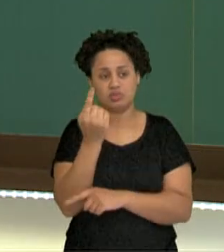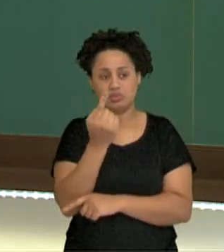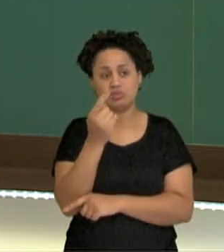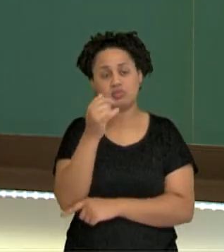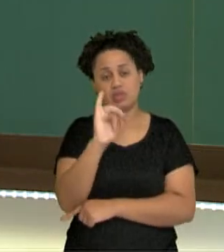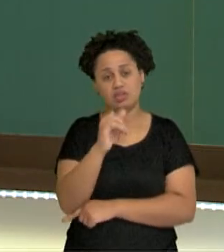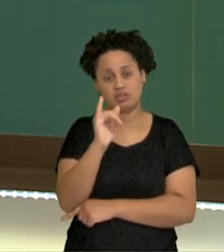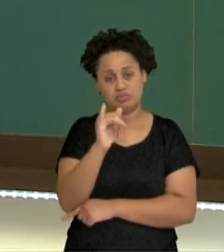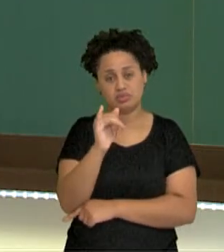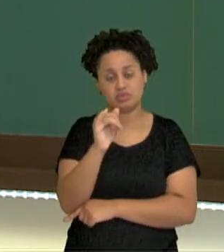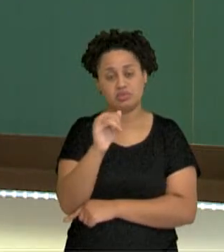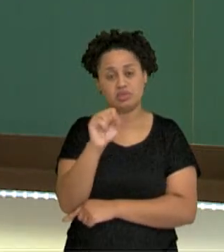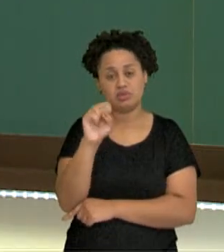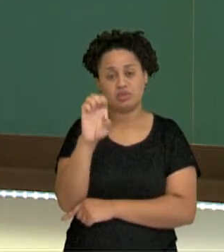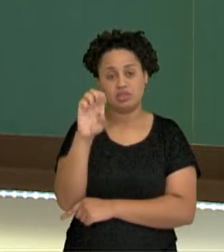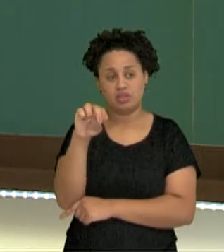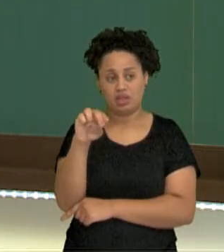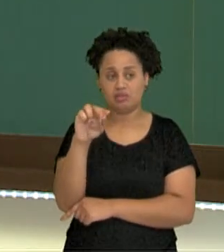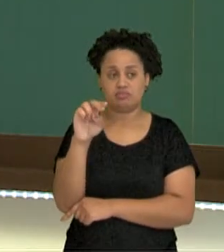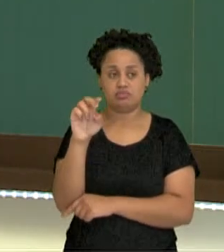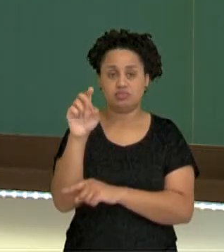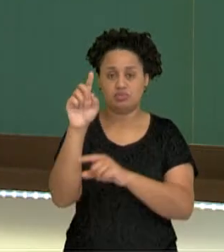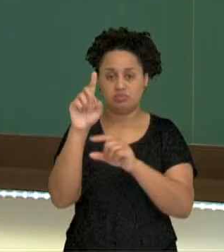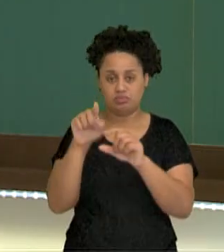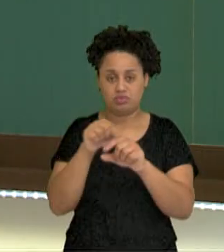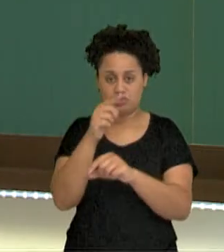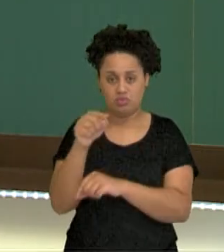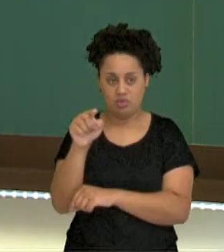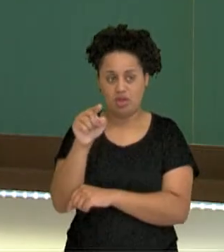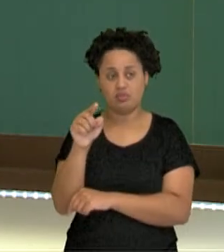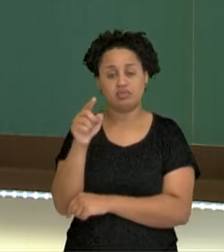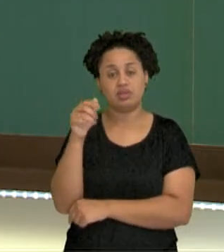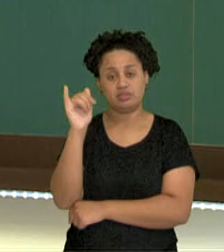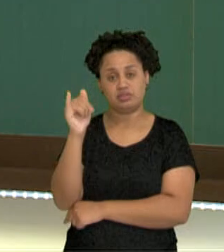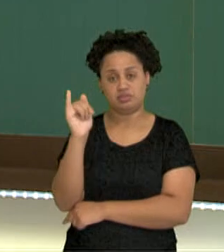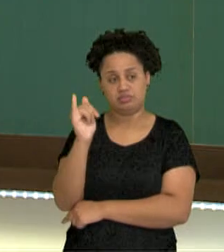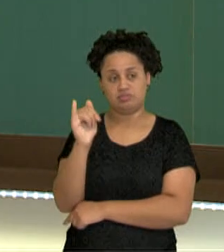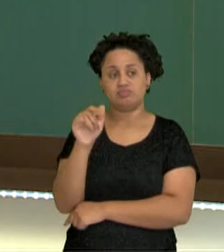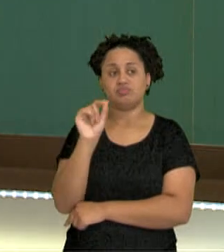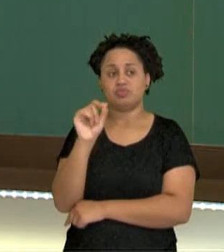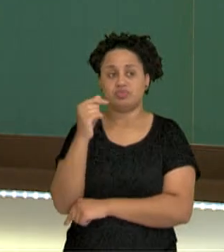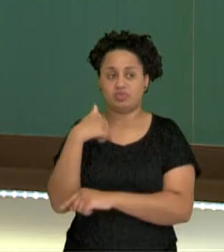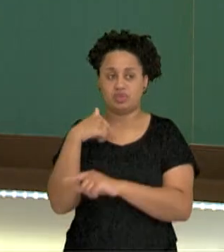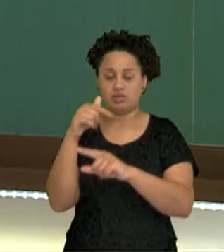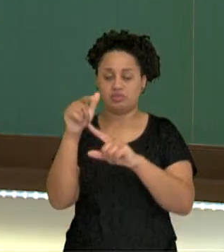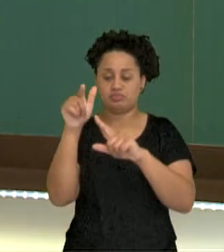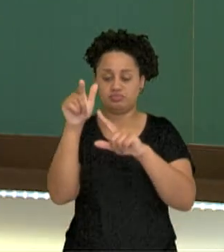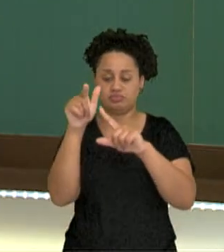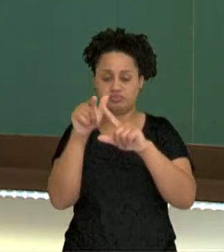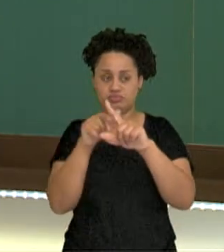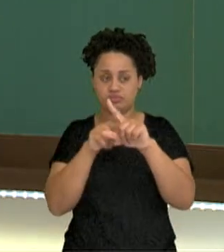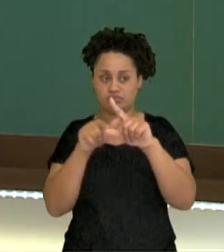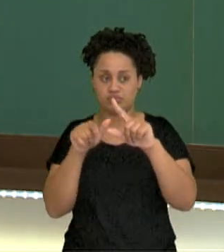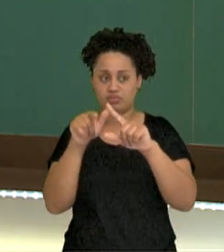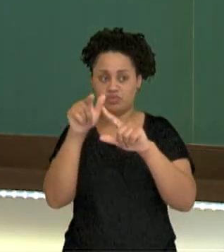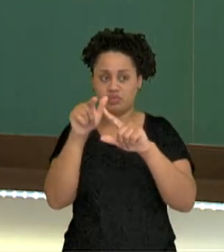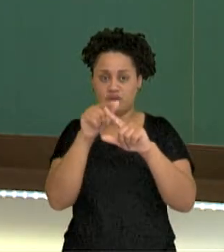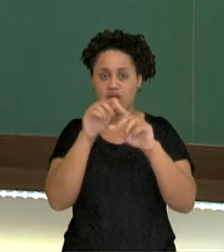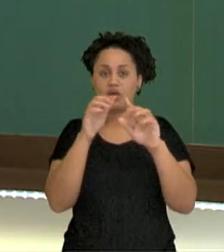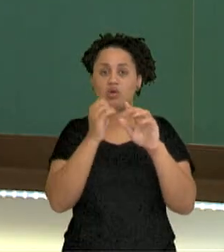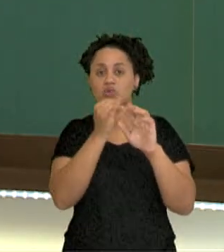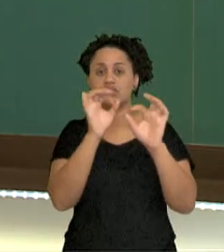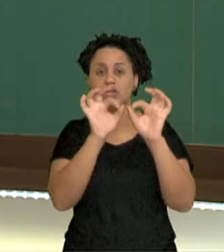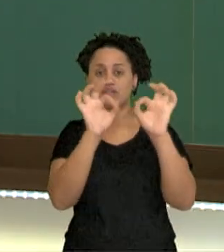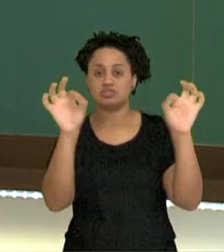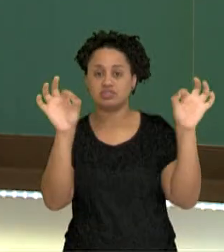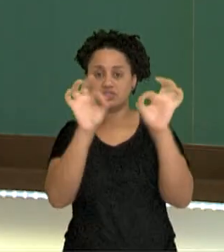seno do ângulo alfa é igual a y. Y é a projeção aqui do ângulo no eixo y, essa